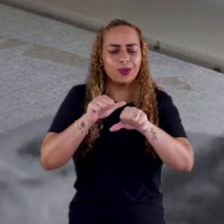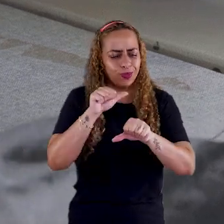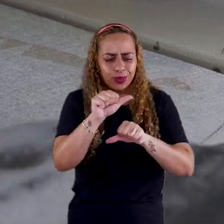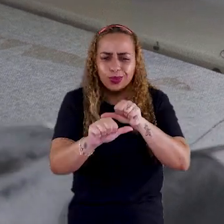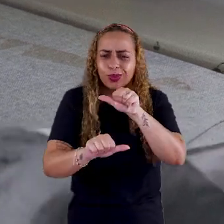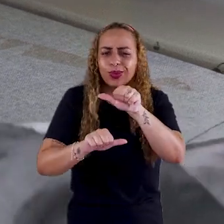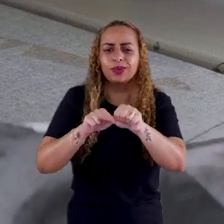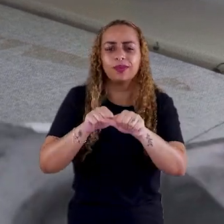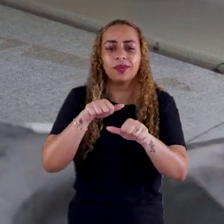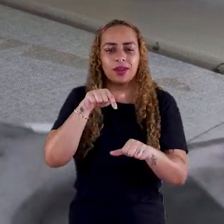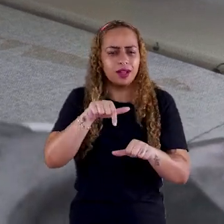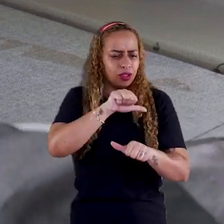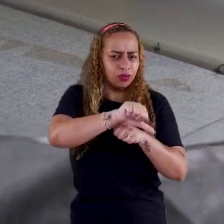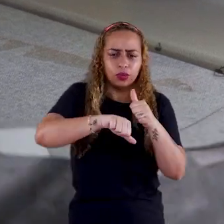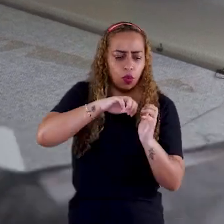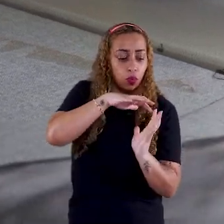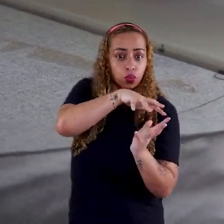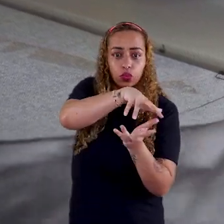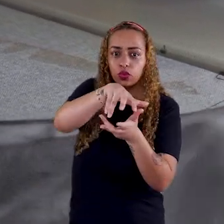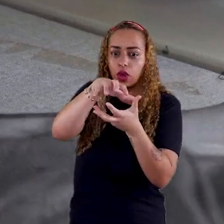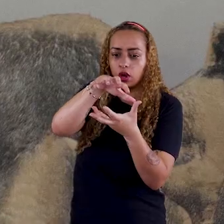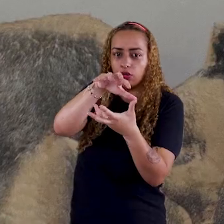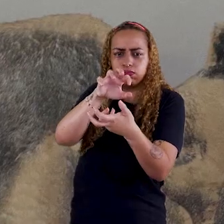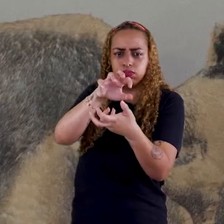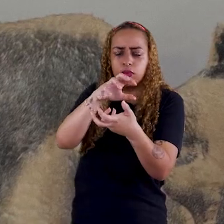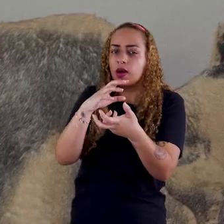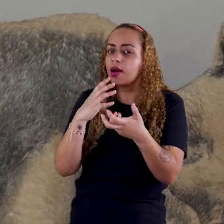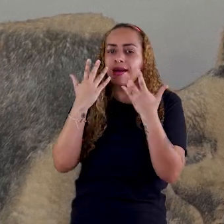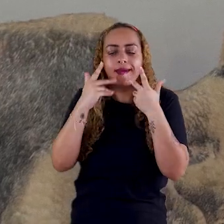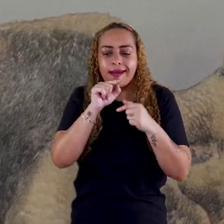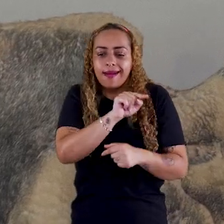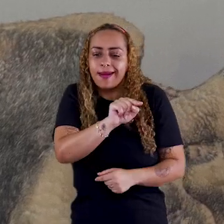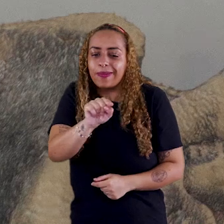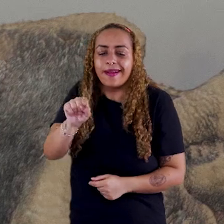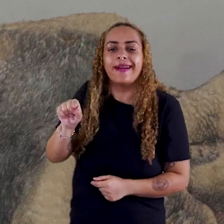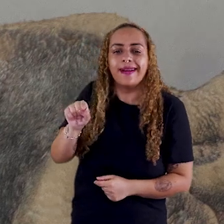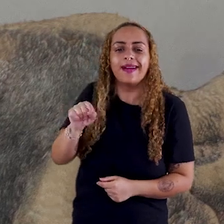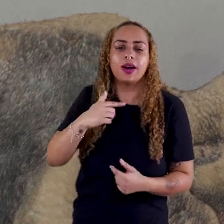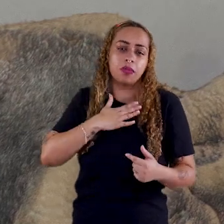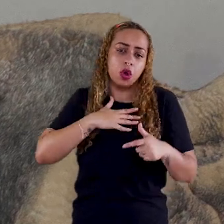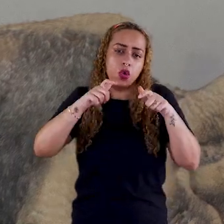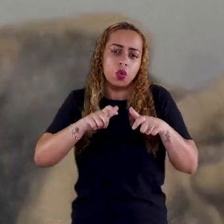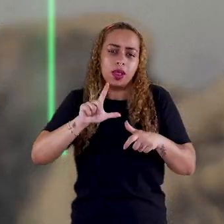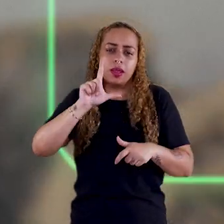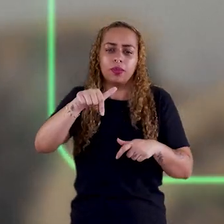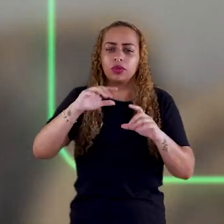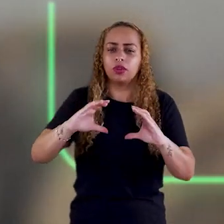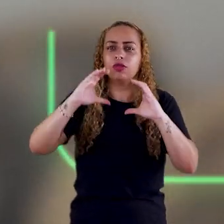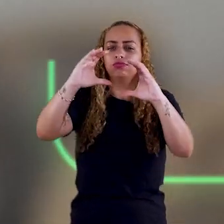elas viram esses bichos que habitam o meu espaço, né? E aí depois habitam outros espaços, né?